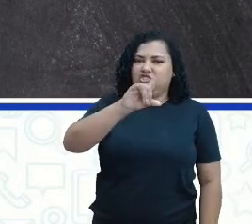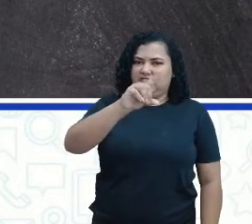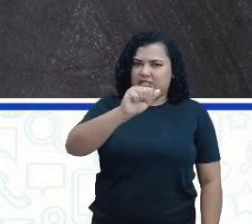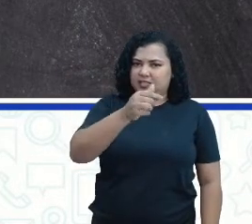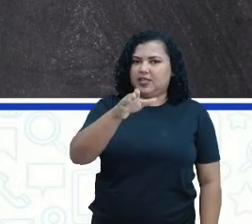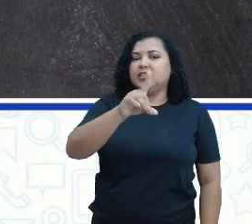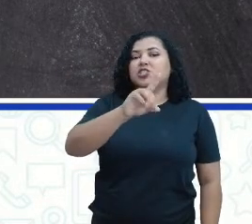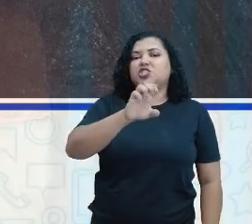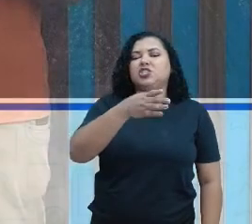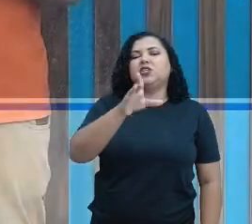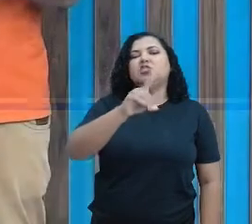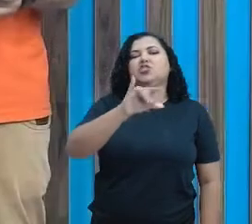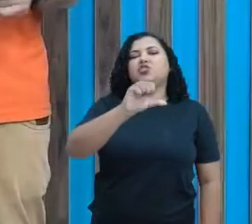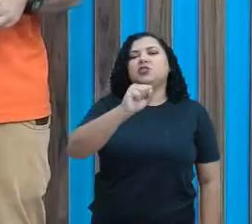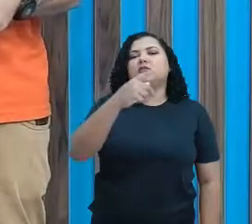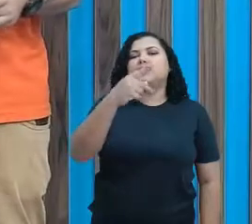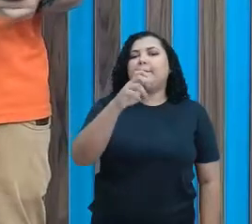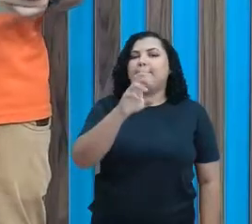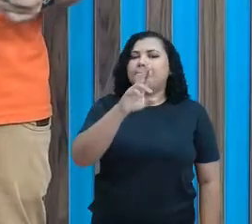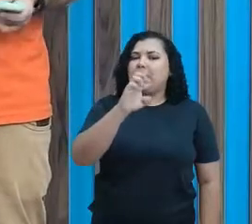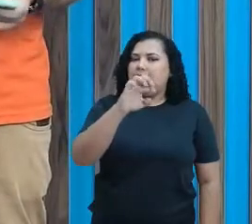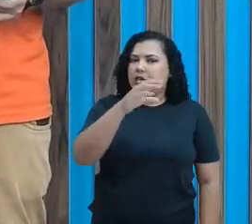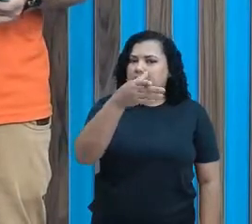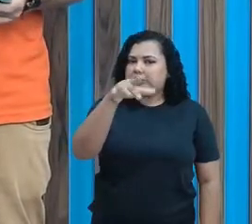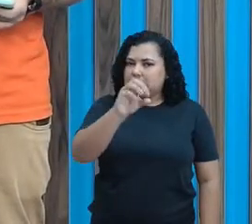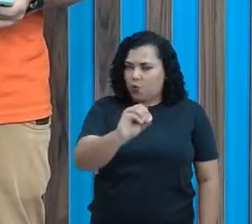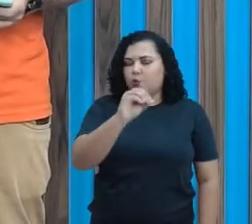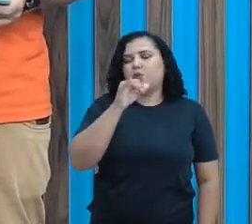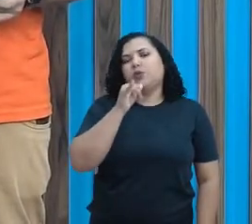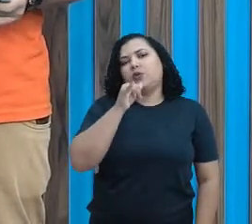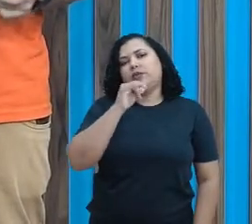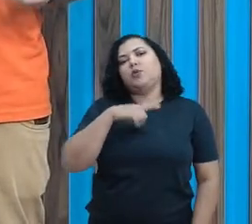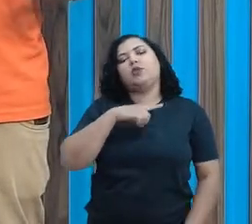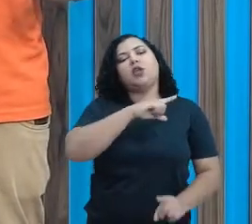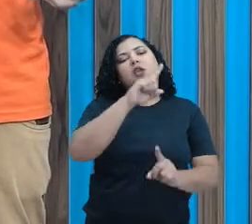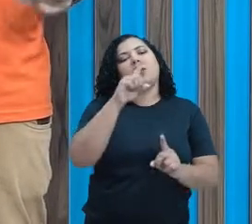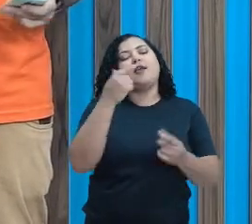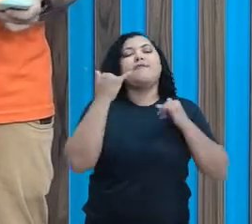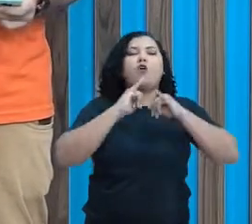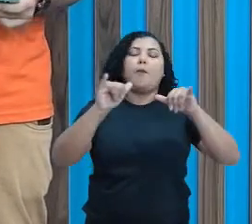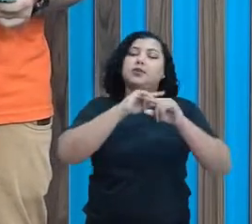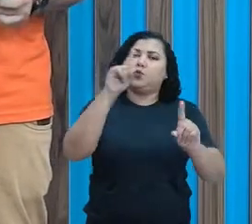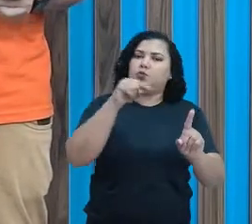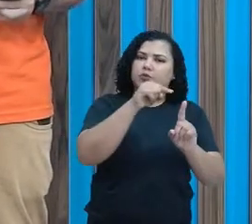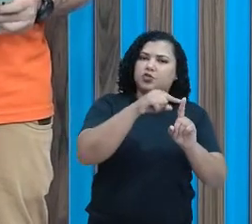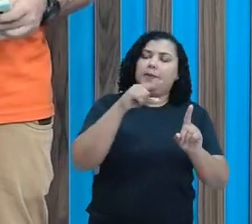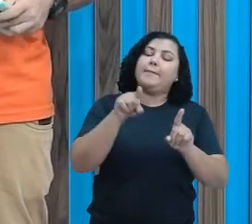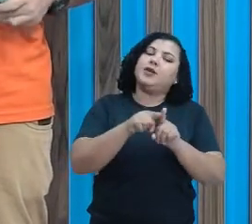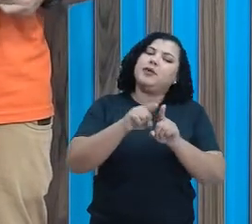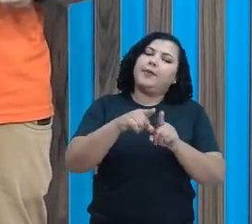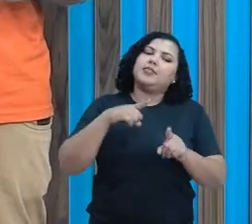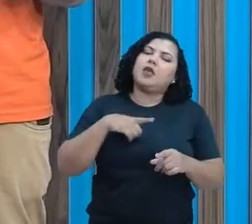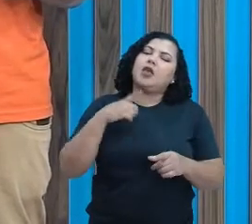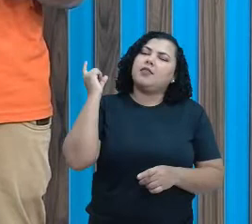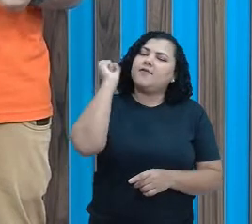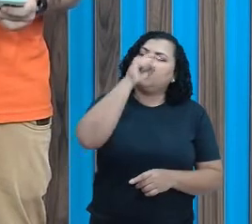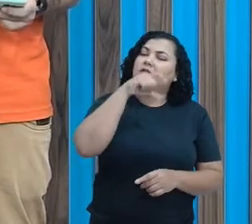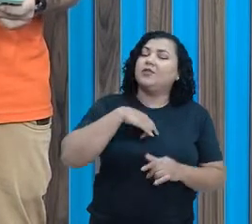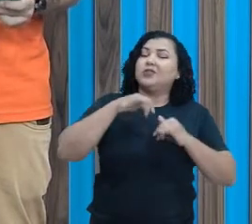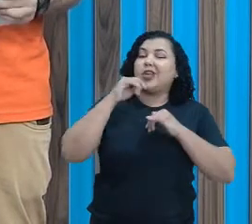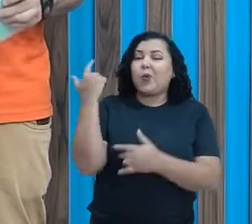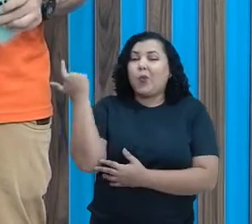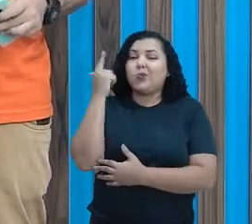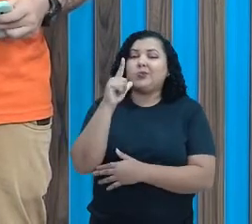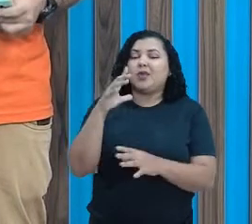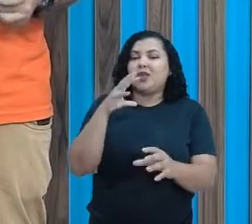mais objetivas de acordo com o que você está analisando, mas por outro lado ela também tem a dificuldade de você extrair esse cálculo,